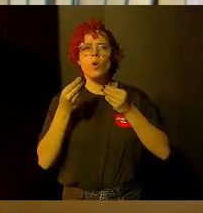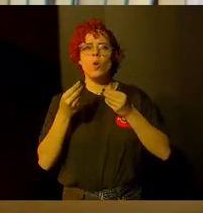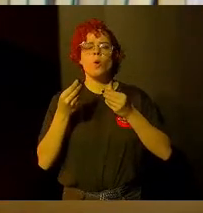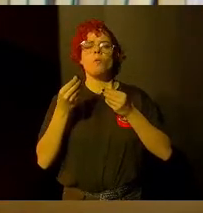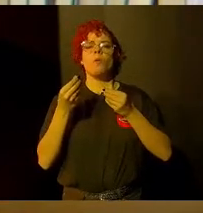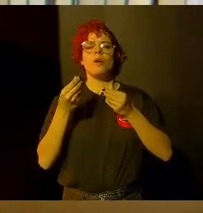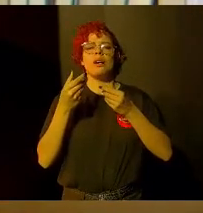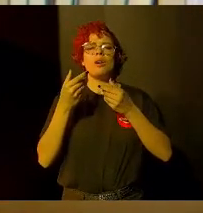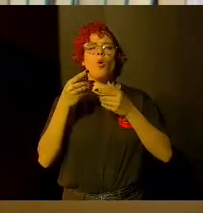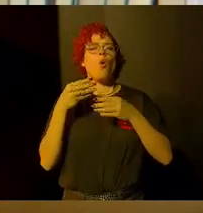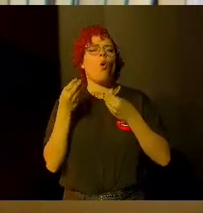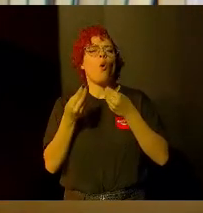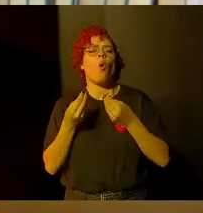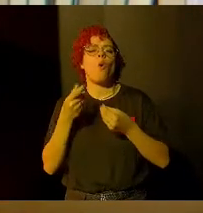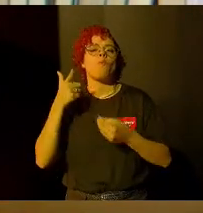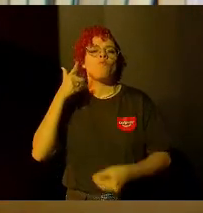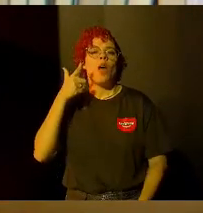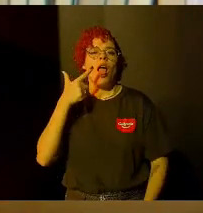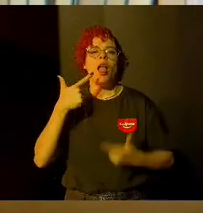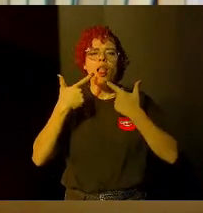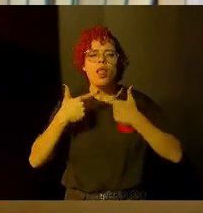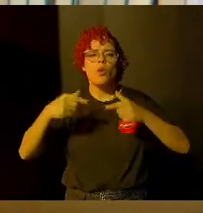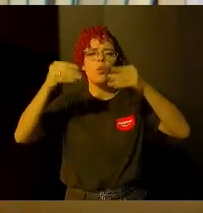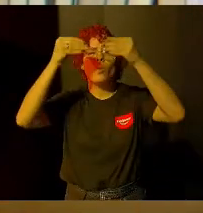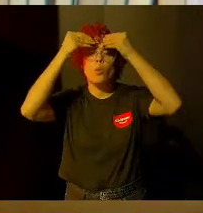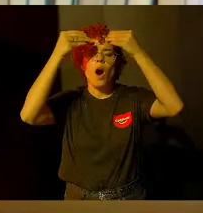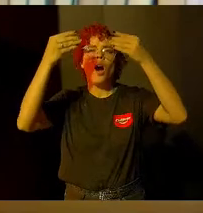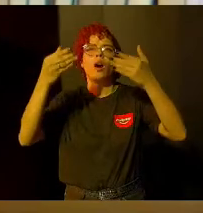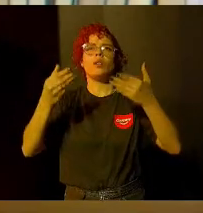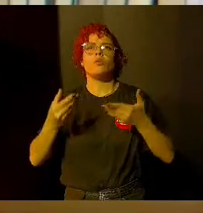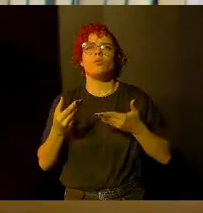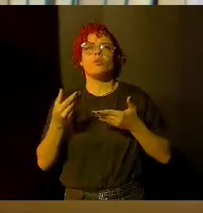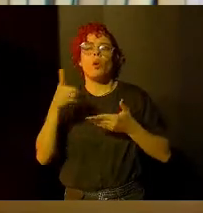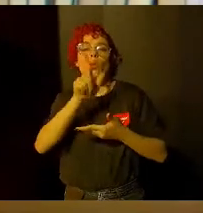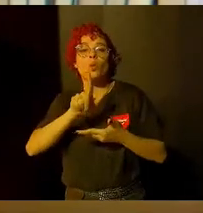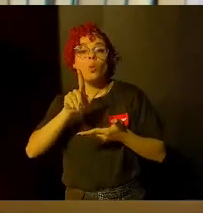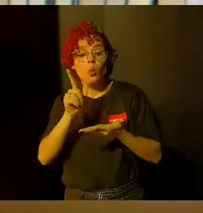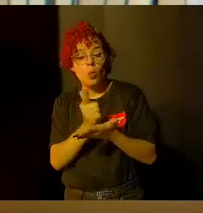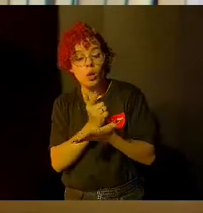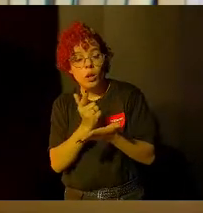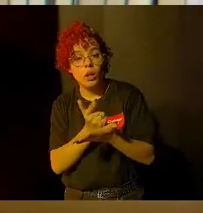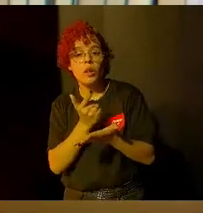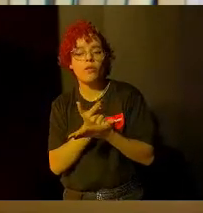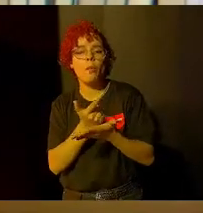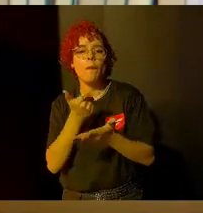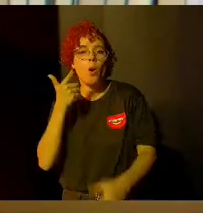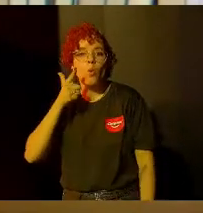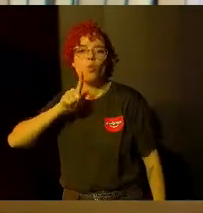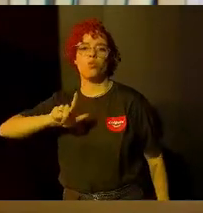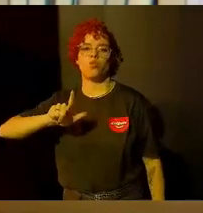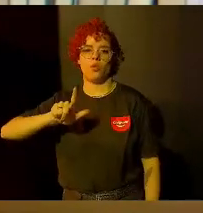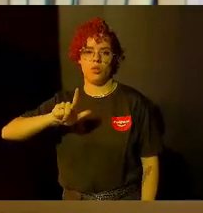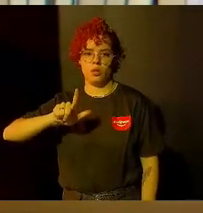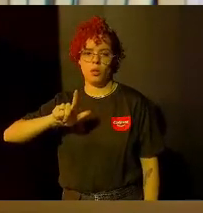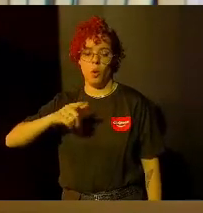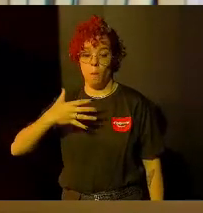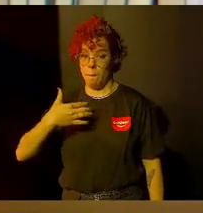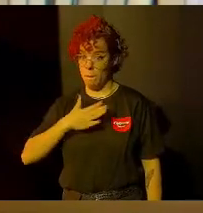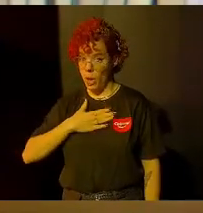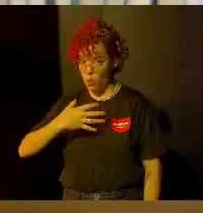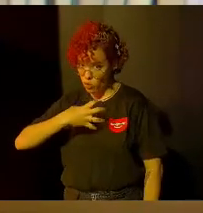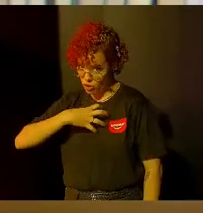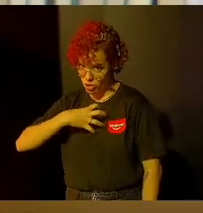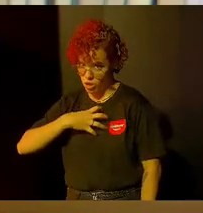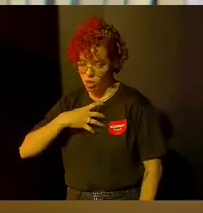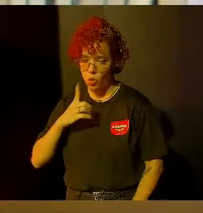linguagem o livro para conseguir fazer isso ou pelo menos o meu jeito de fazer isso